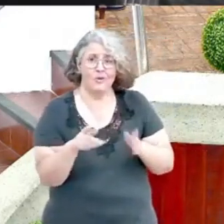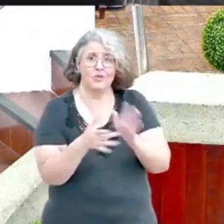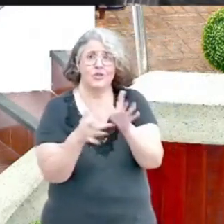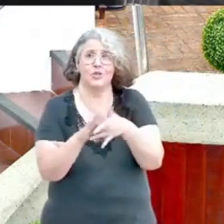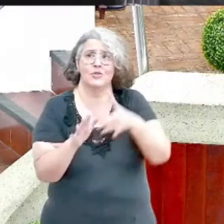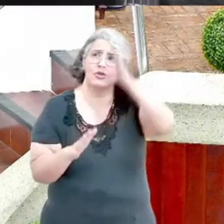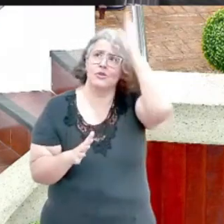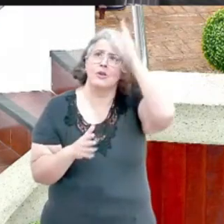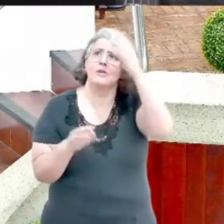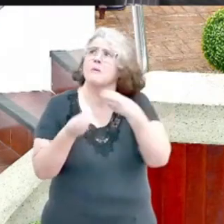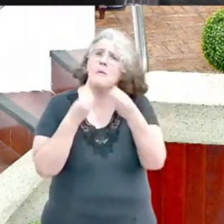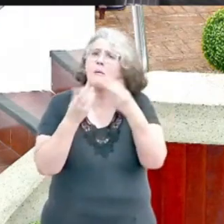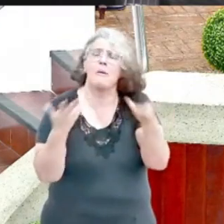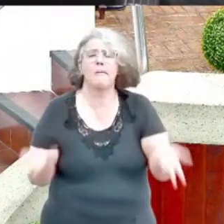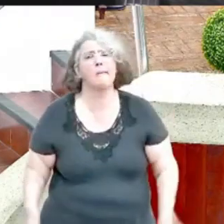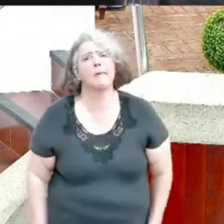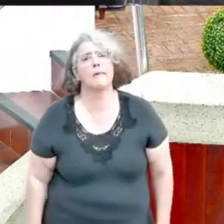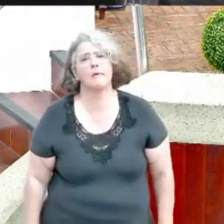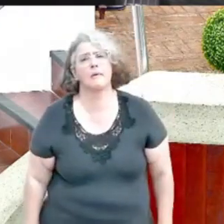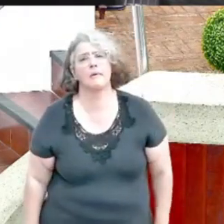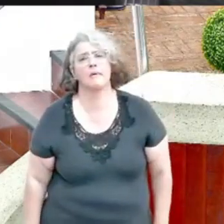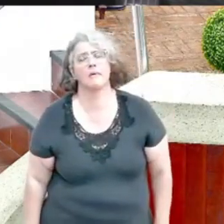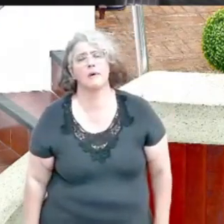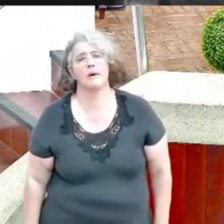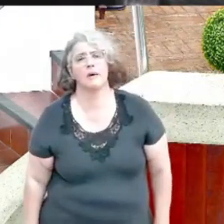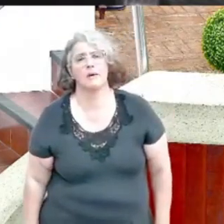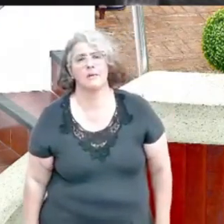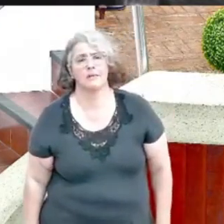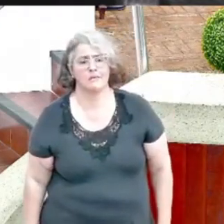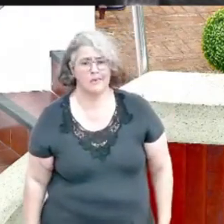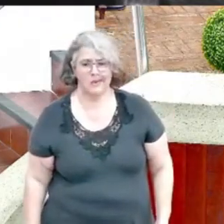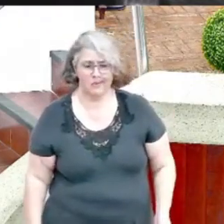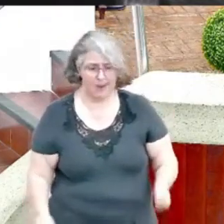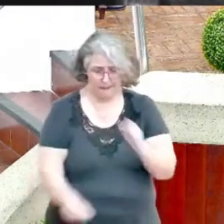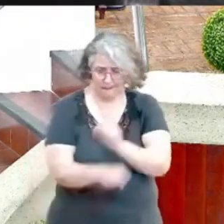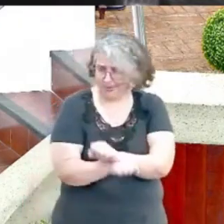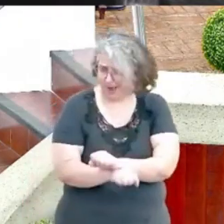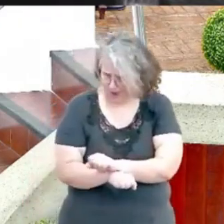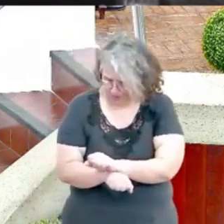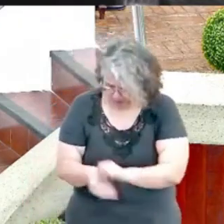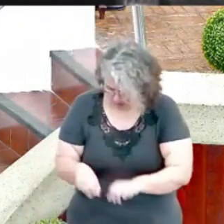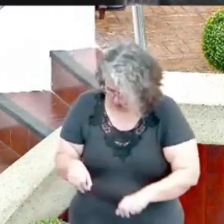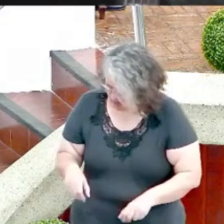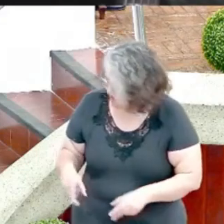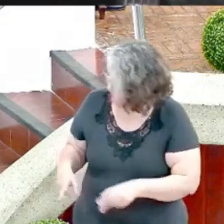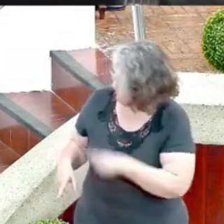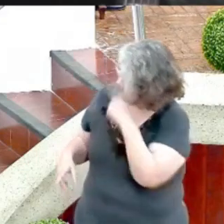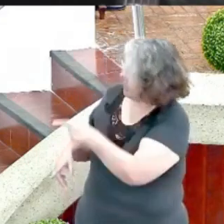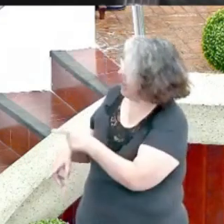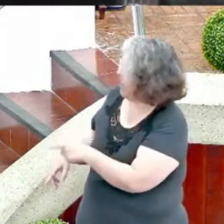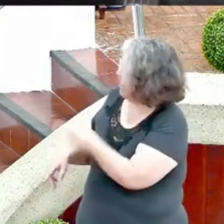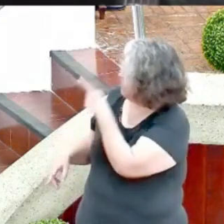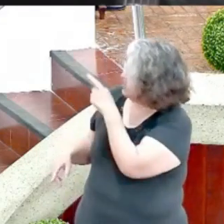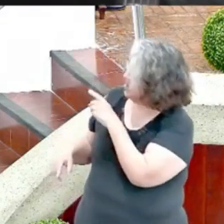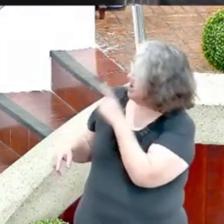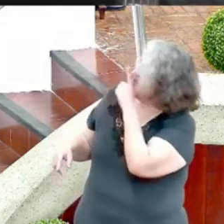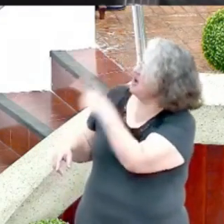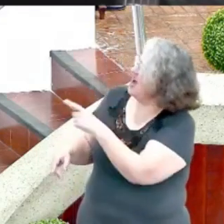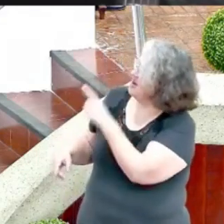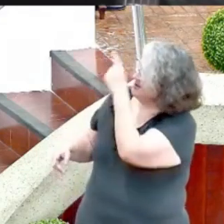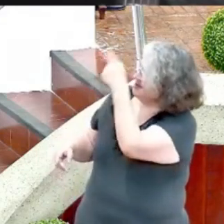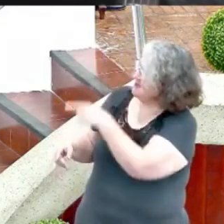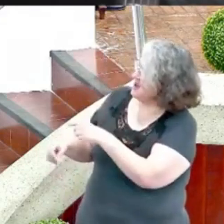Talvez alguns possam até pensar, por que ele não amarrou? Por que ele não repreendeu? Por que ele não fez